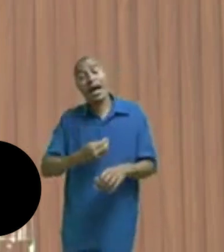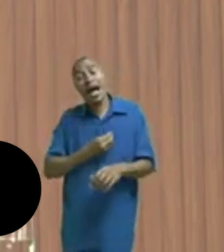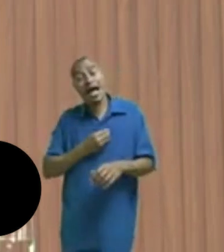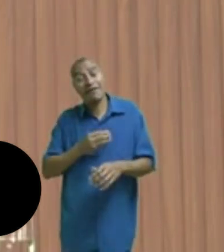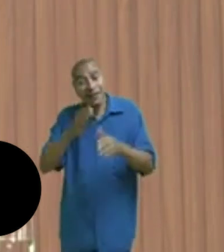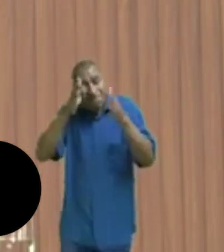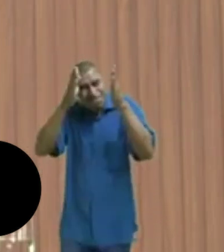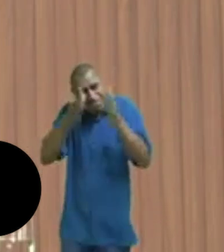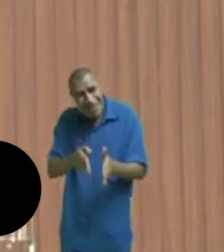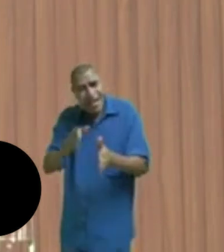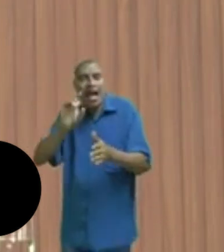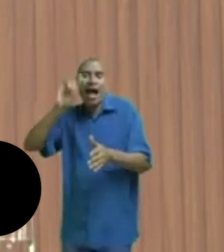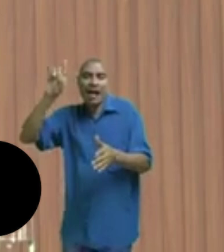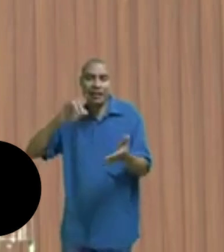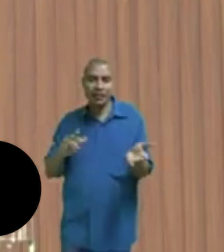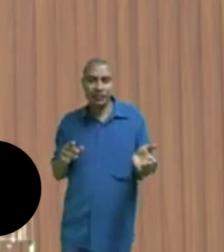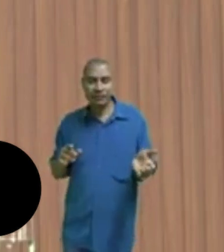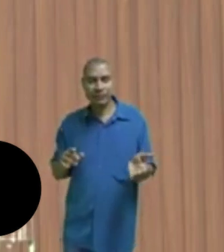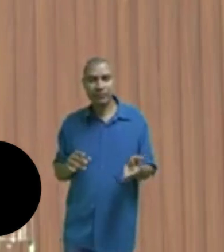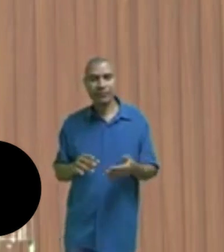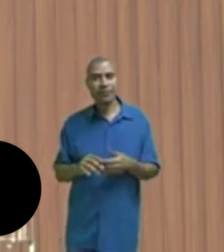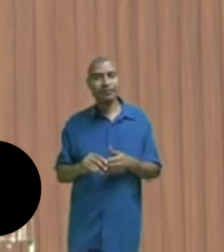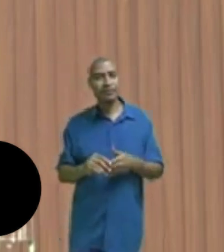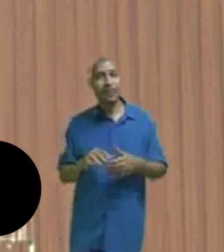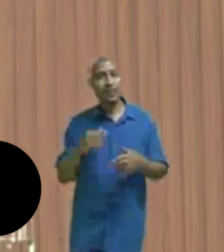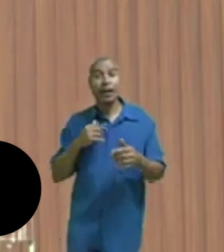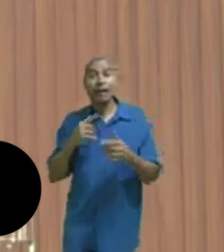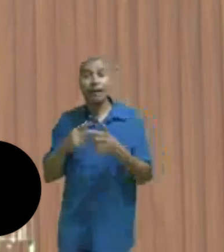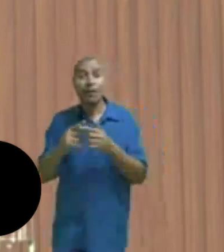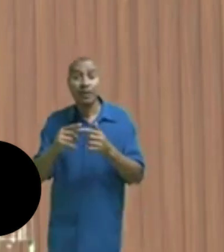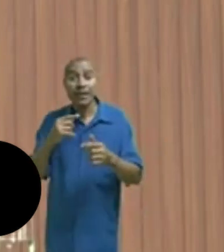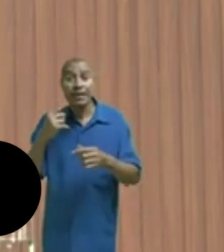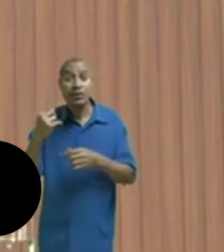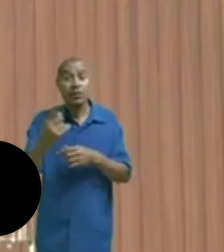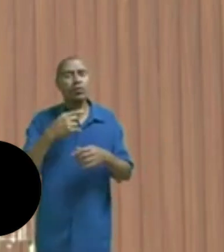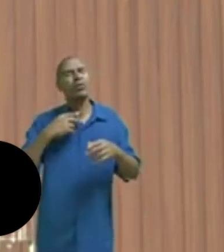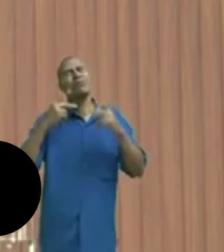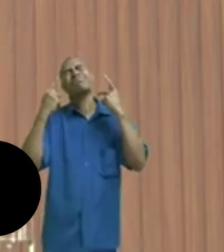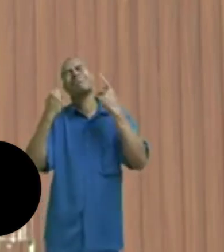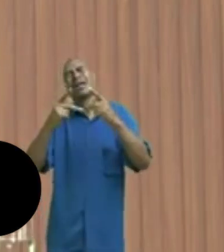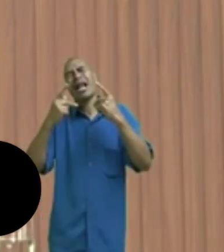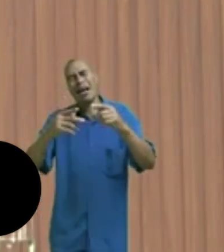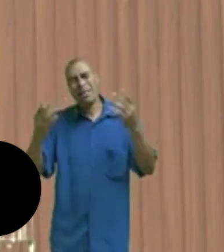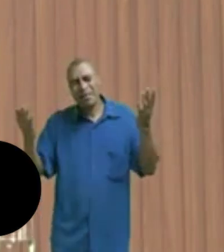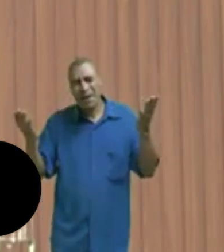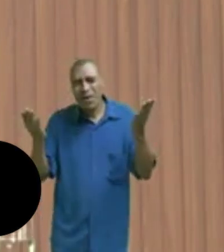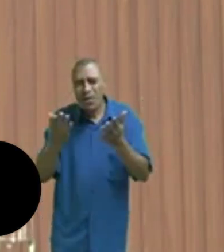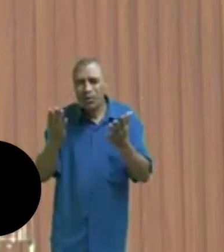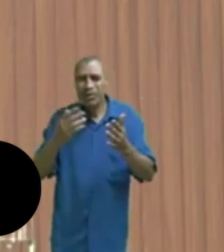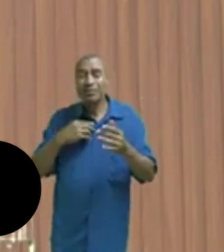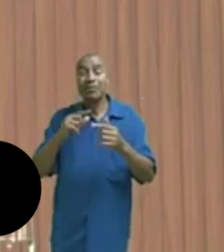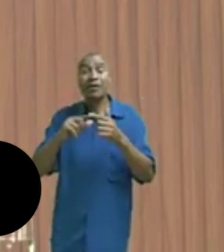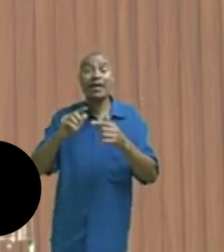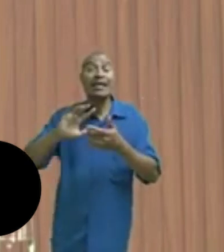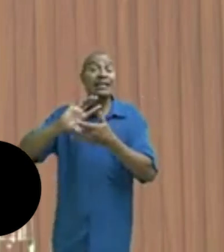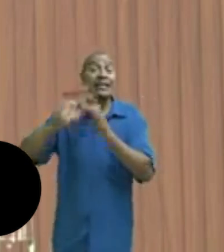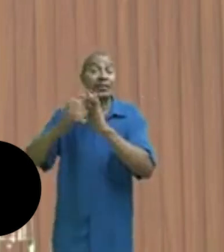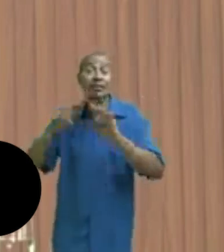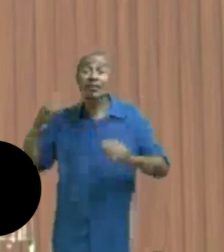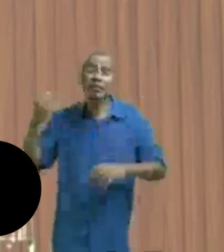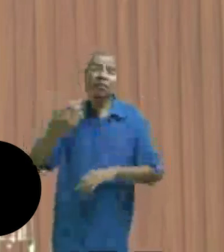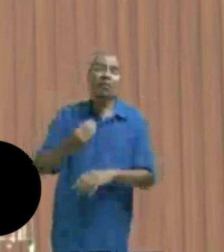moralmente reconhecida, aceita pelas pessoas. O que nós proclamamos como cristãos é Cristo em nós, esperança da